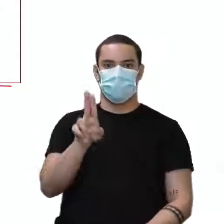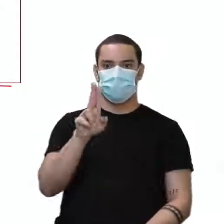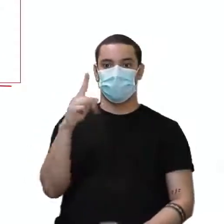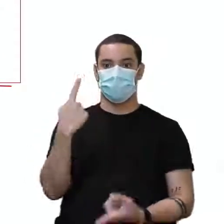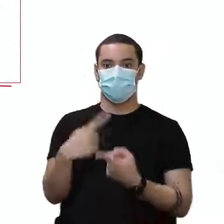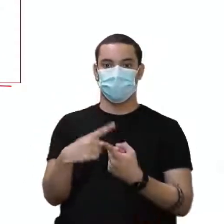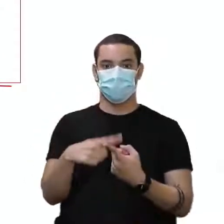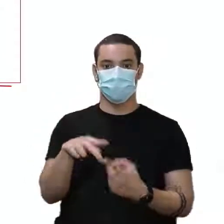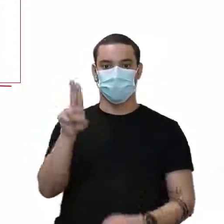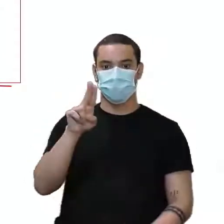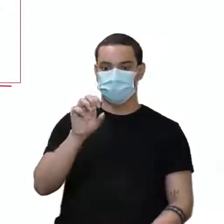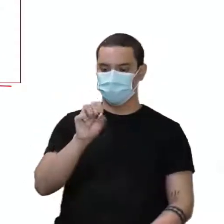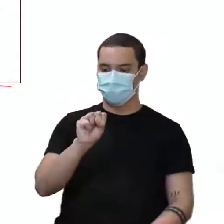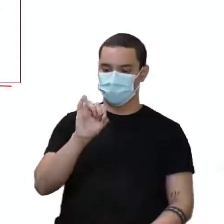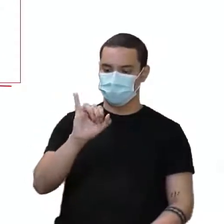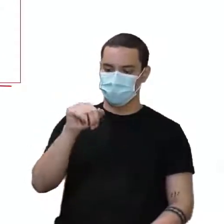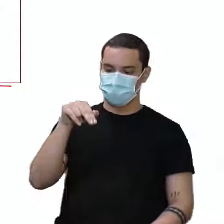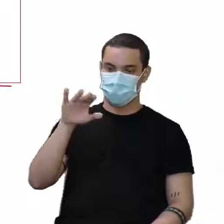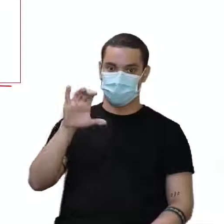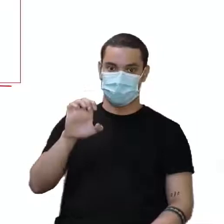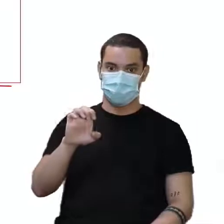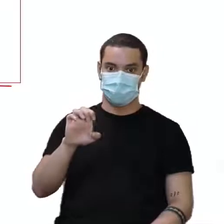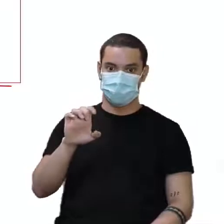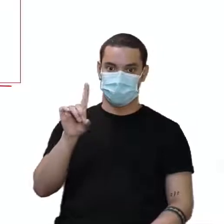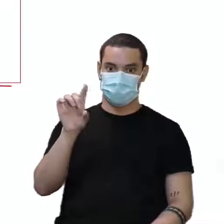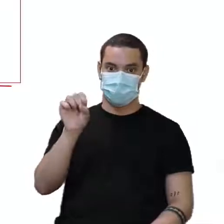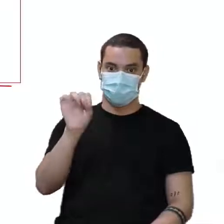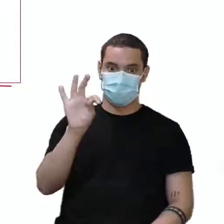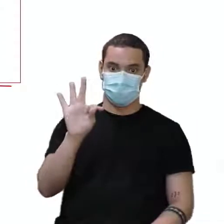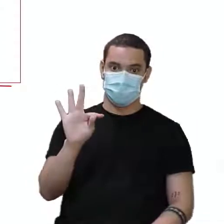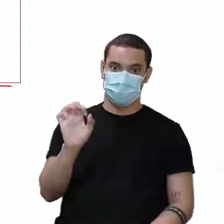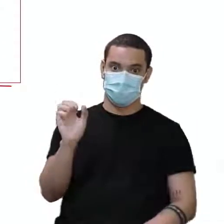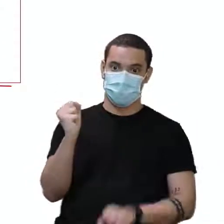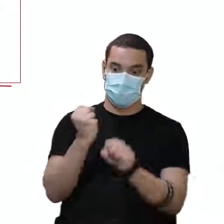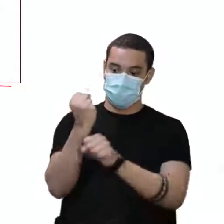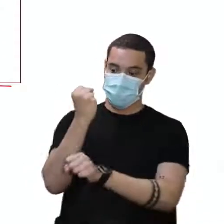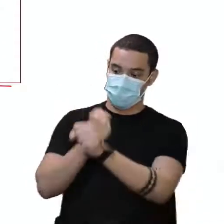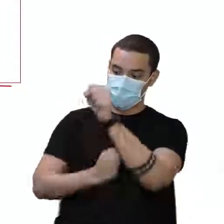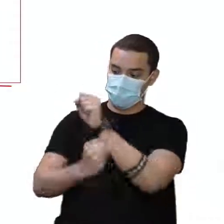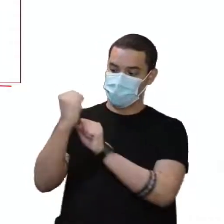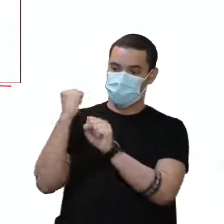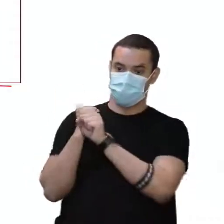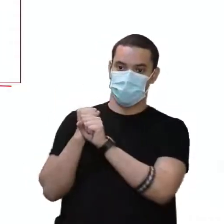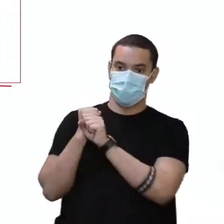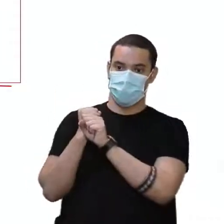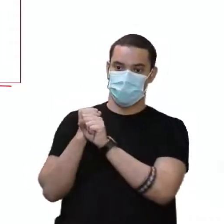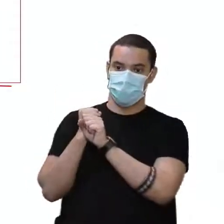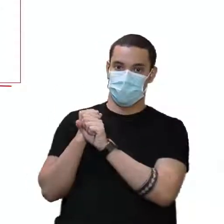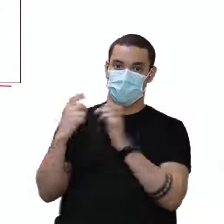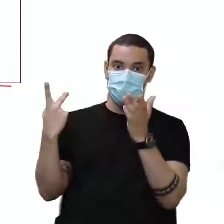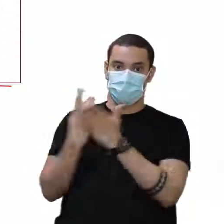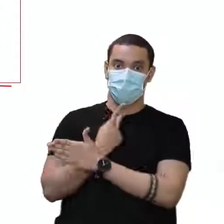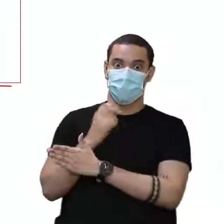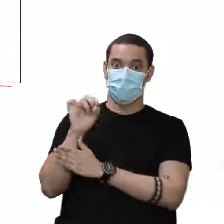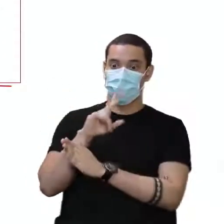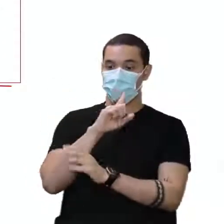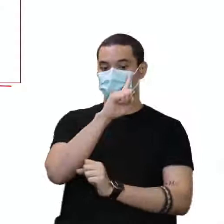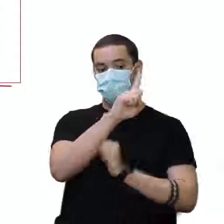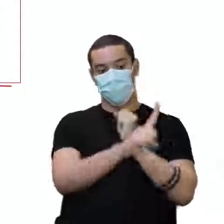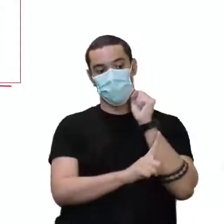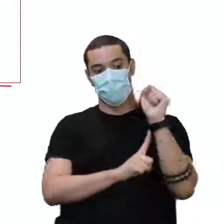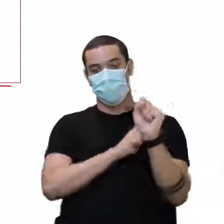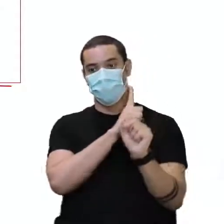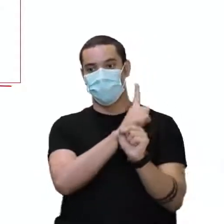você está usando o since, dando período de tempo desde ano passado que essa situação acontece,